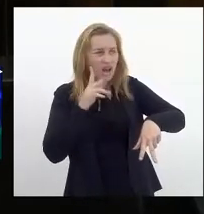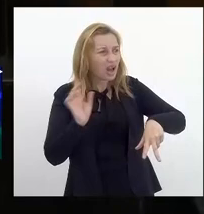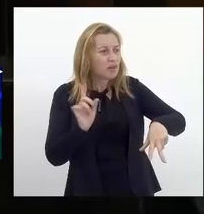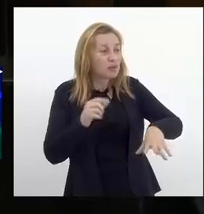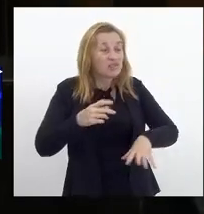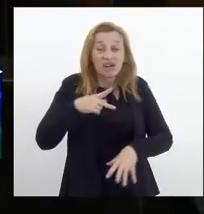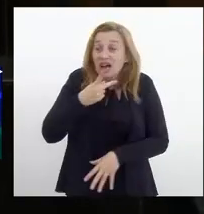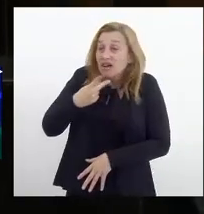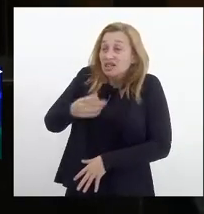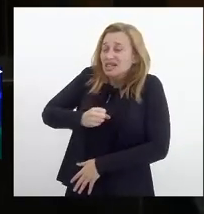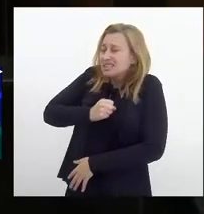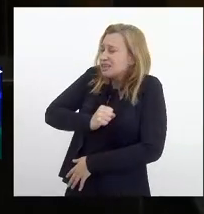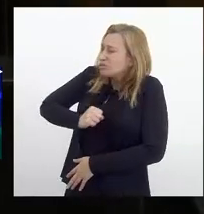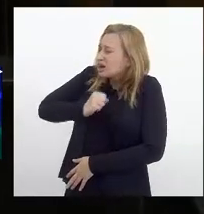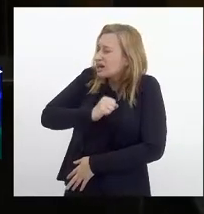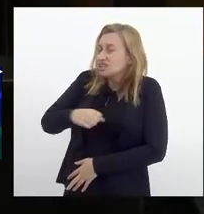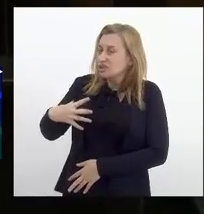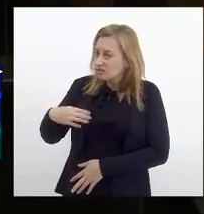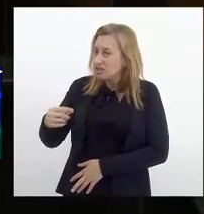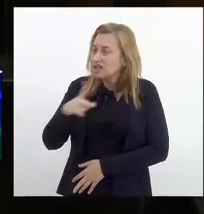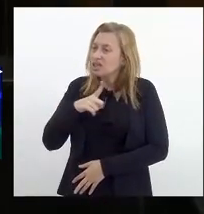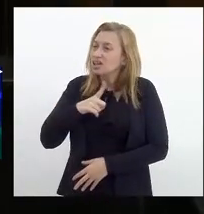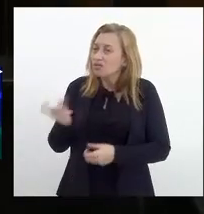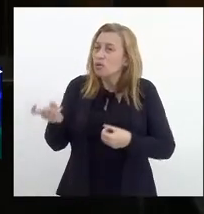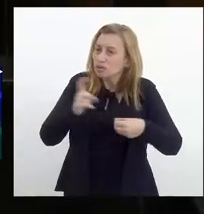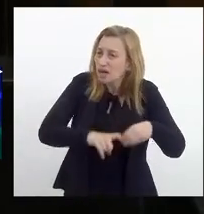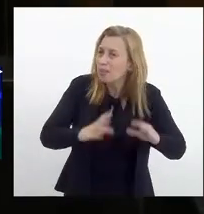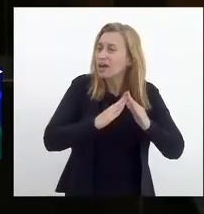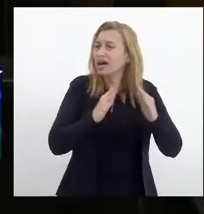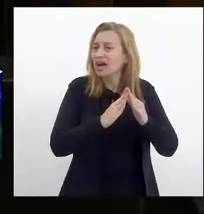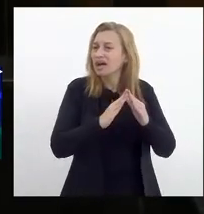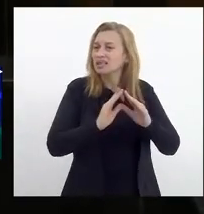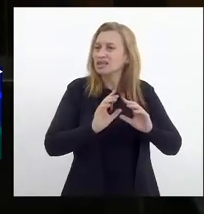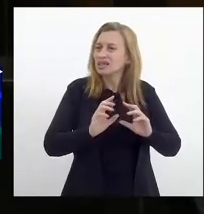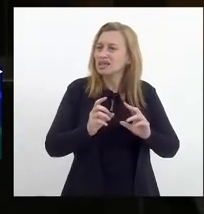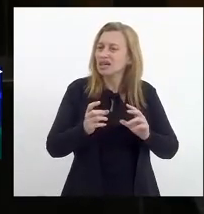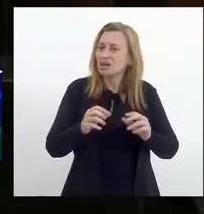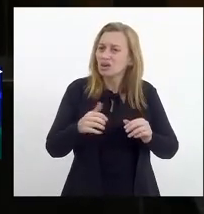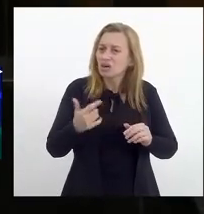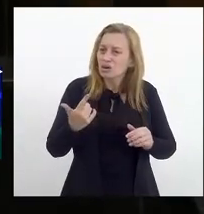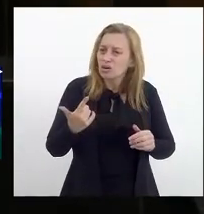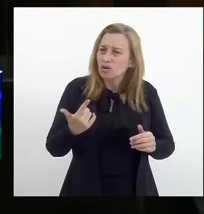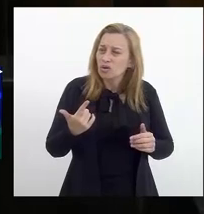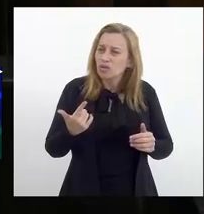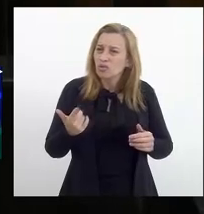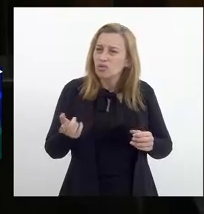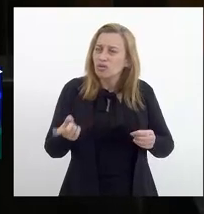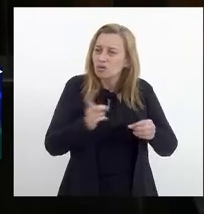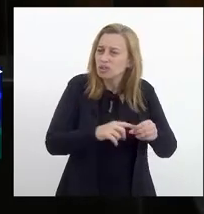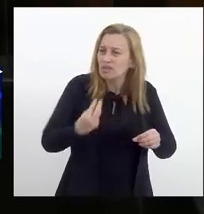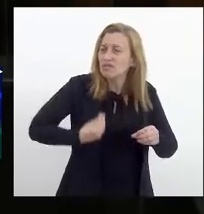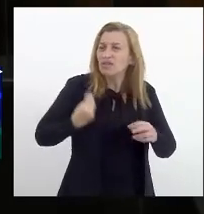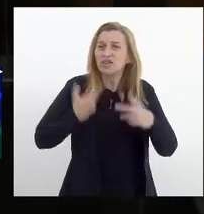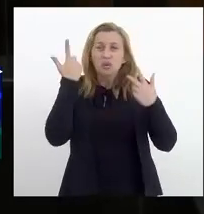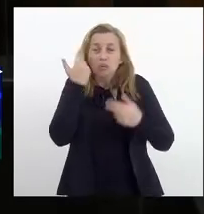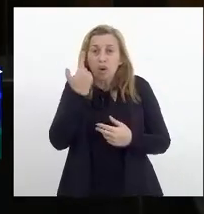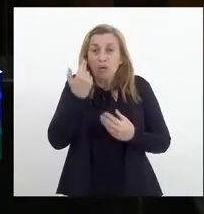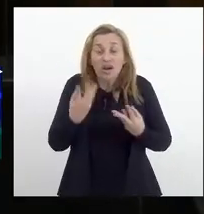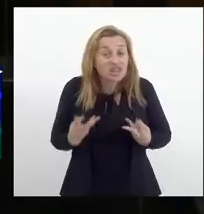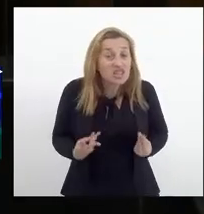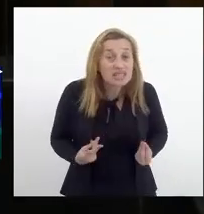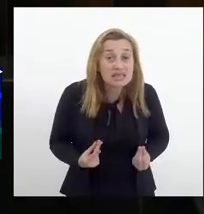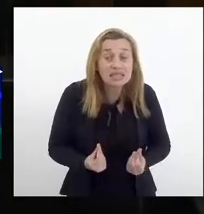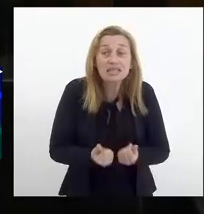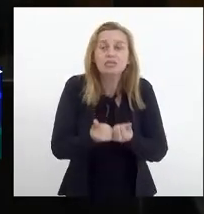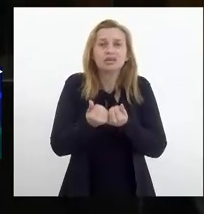palavra da saudade que tem da sua filha e quer voltar para sua casa quer se recuperar Ou seja é tudo isto é de muita sensibilidade